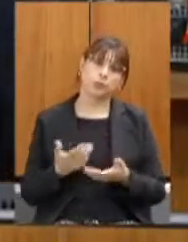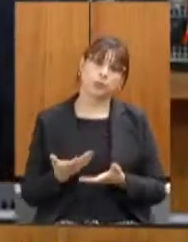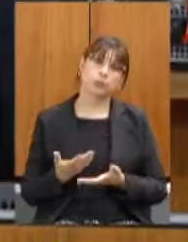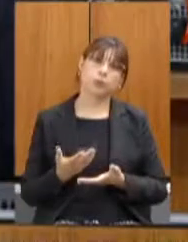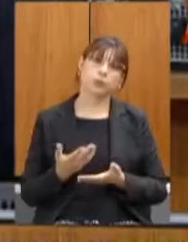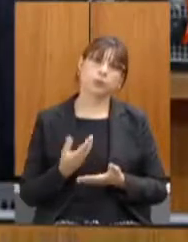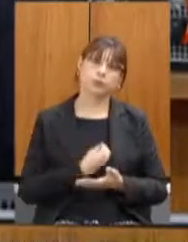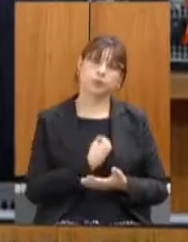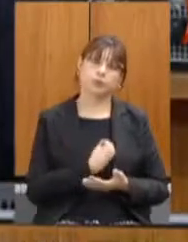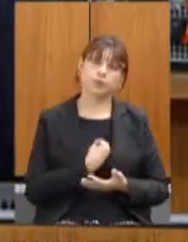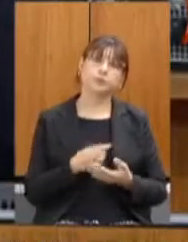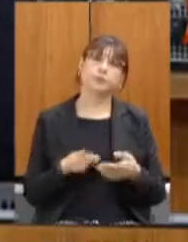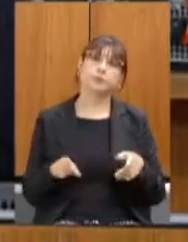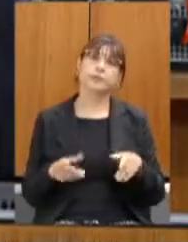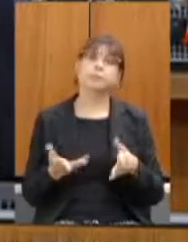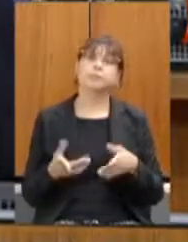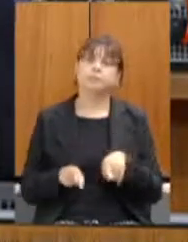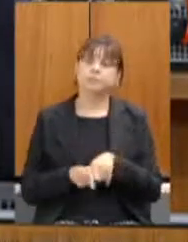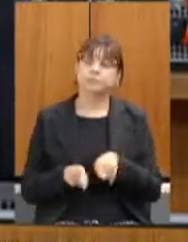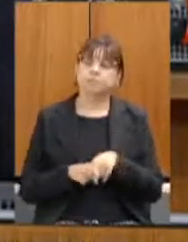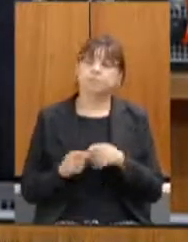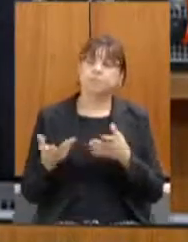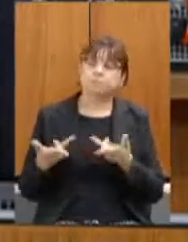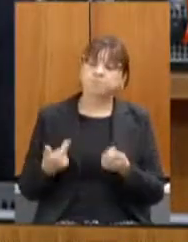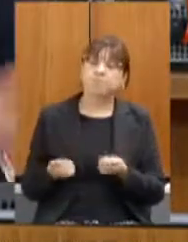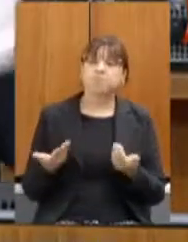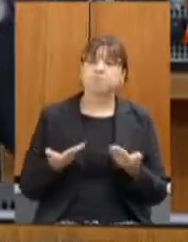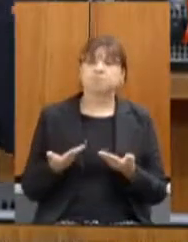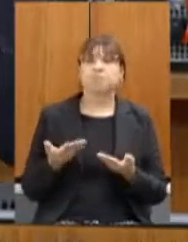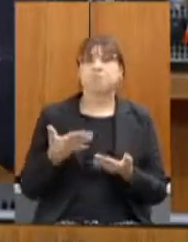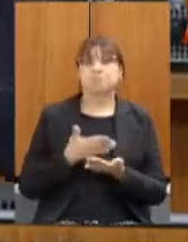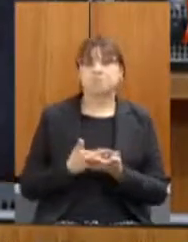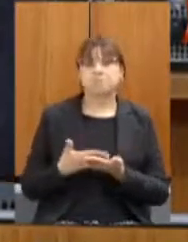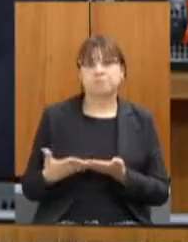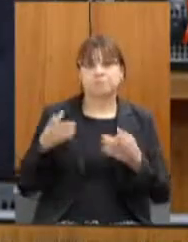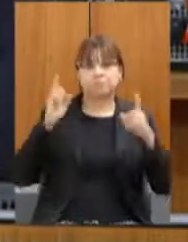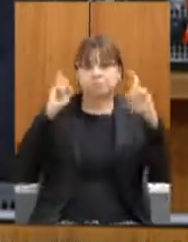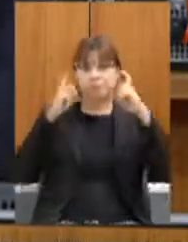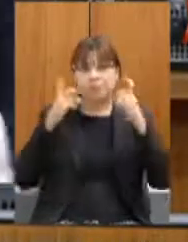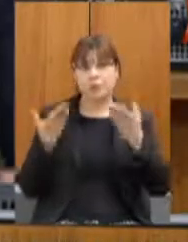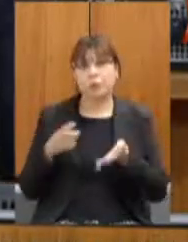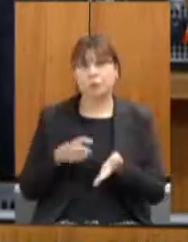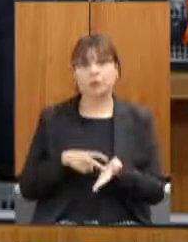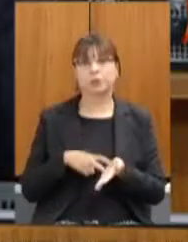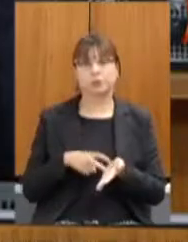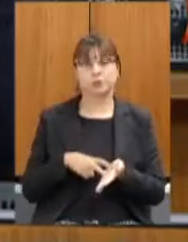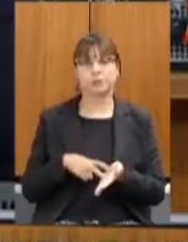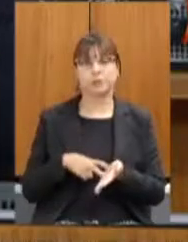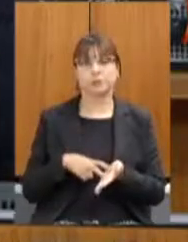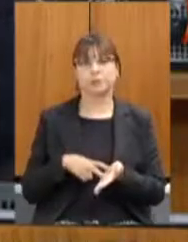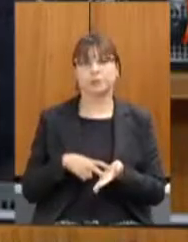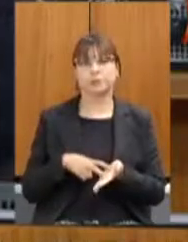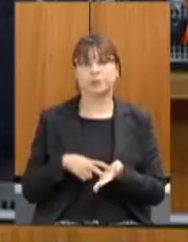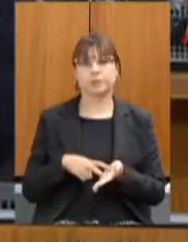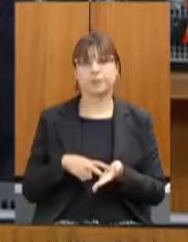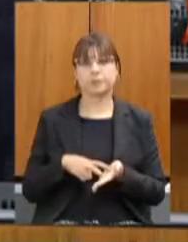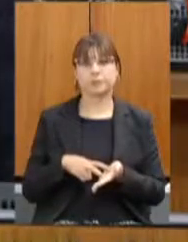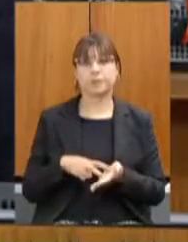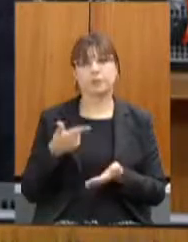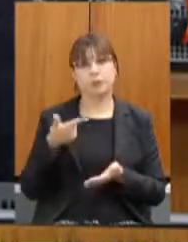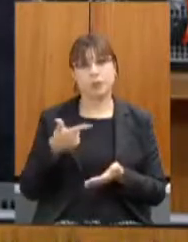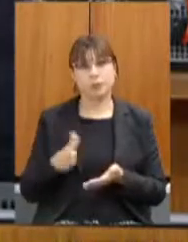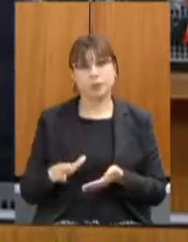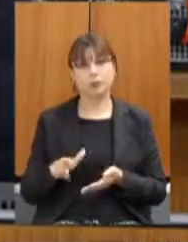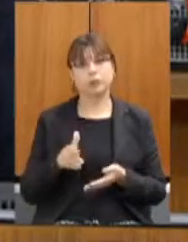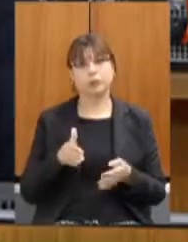complementar Presidente pela brilhante entrou do Sol que só fez essa amanhã nessa inauguração de mais um